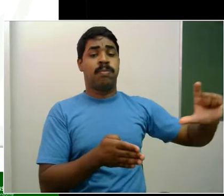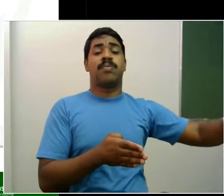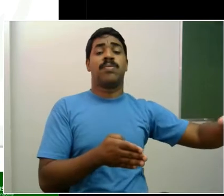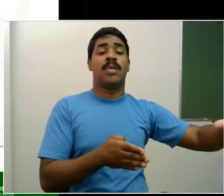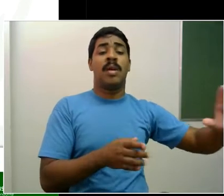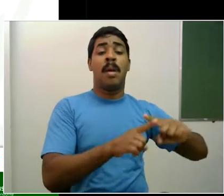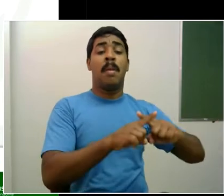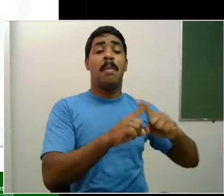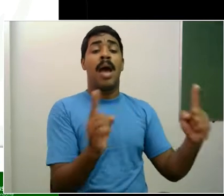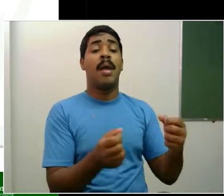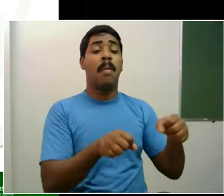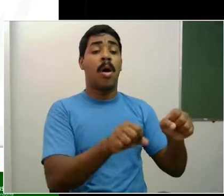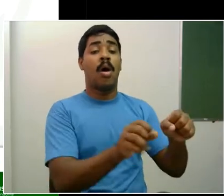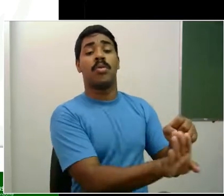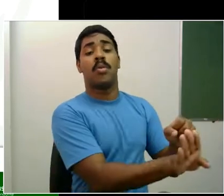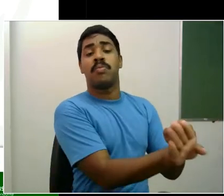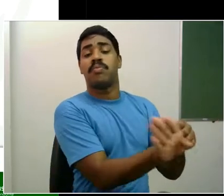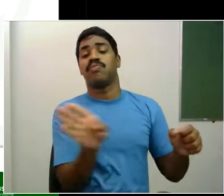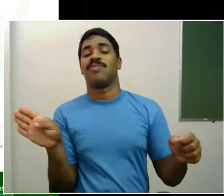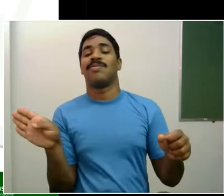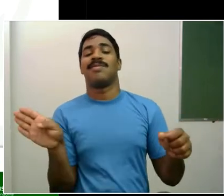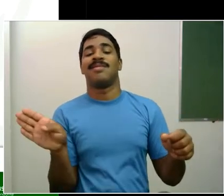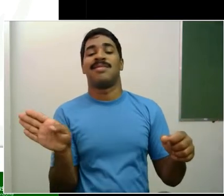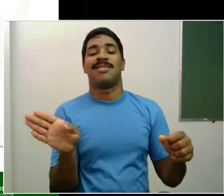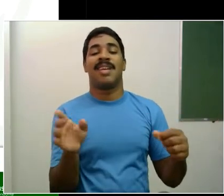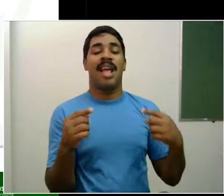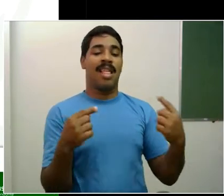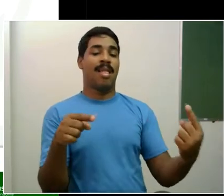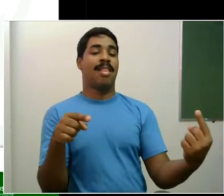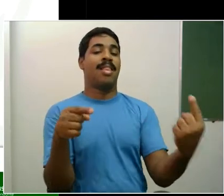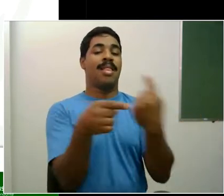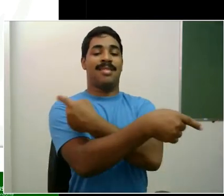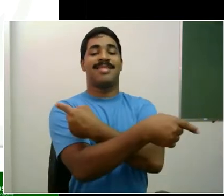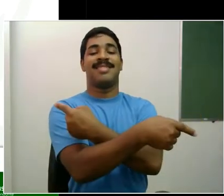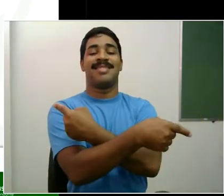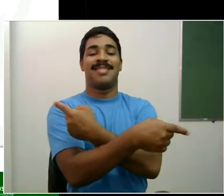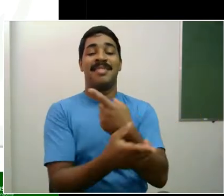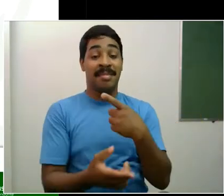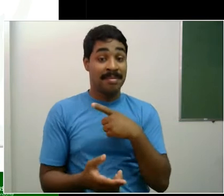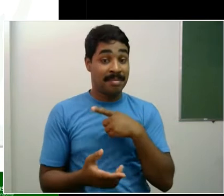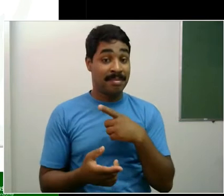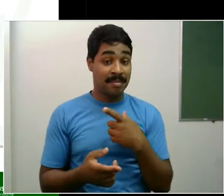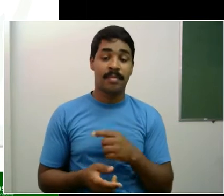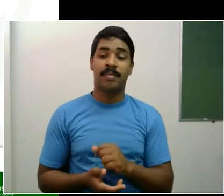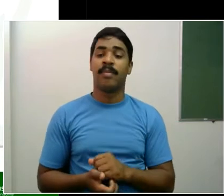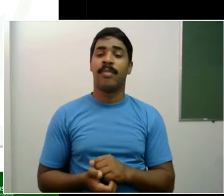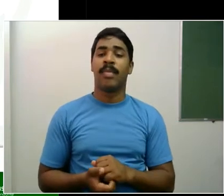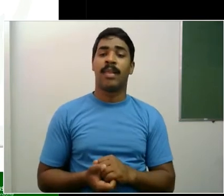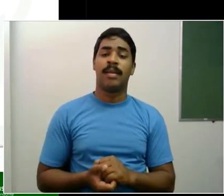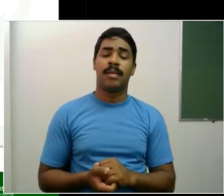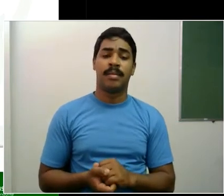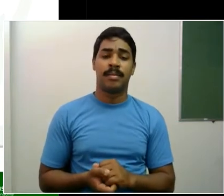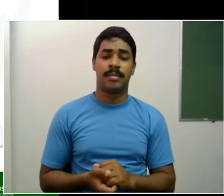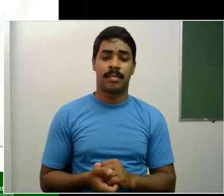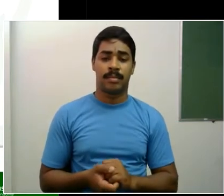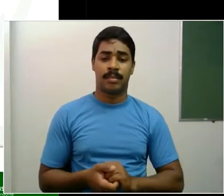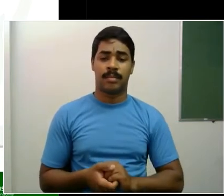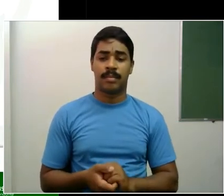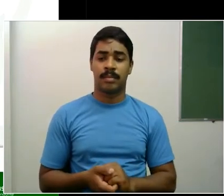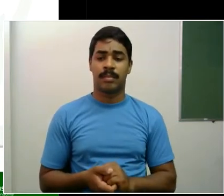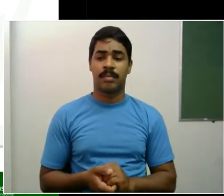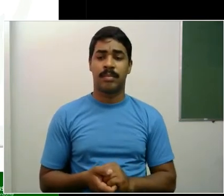bem, pessoal? Outra coisa, vamos aqui analisar o conceito para ficar mais claro essa ideia. No